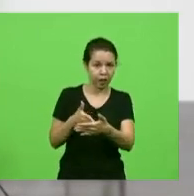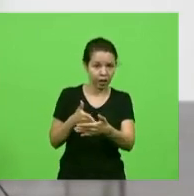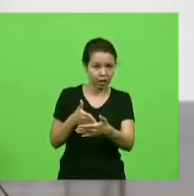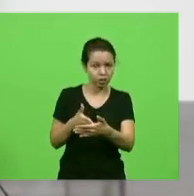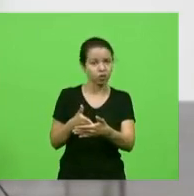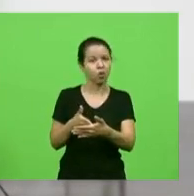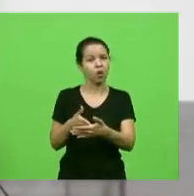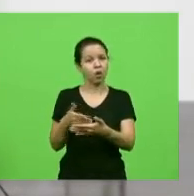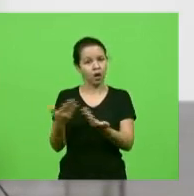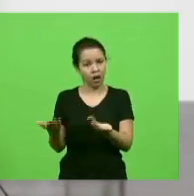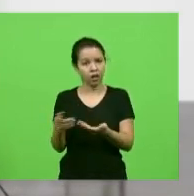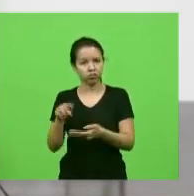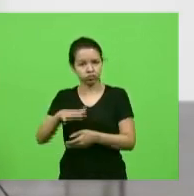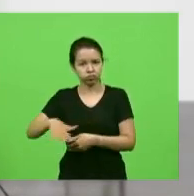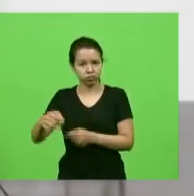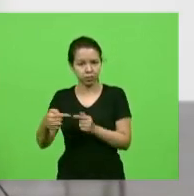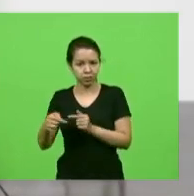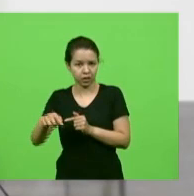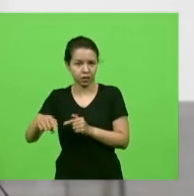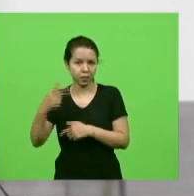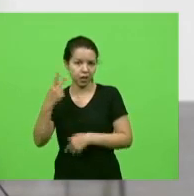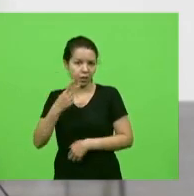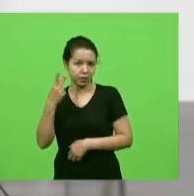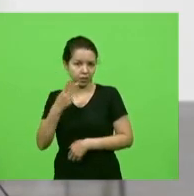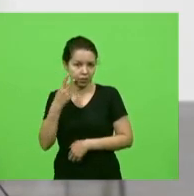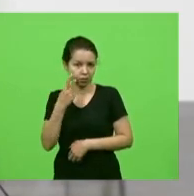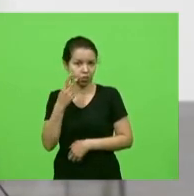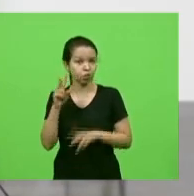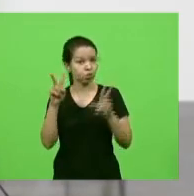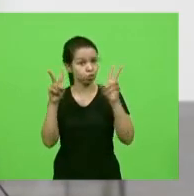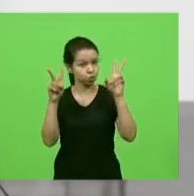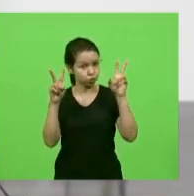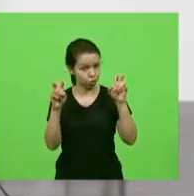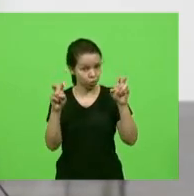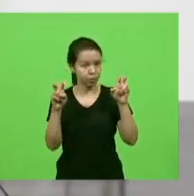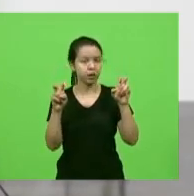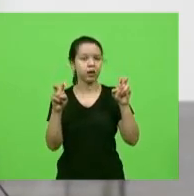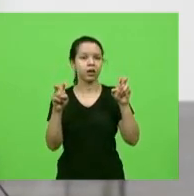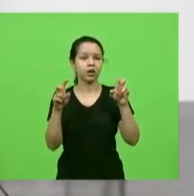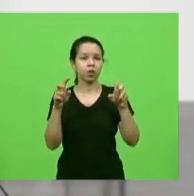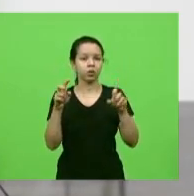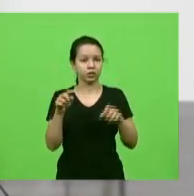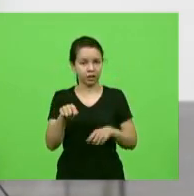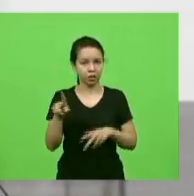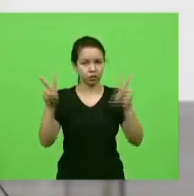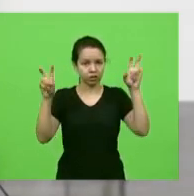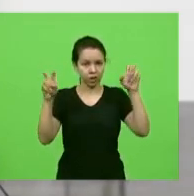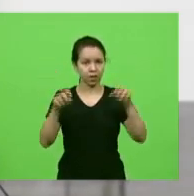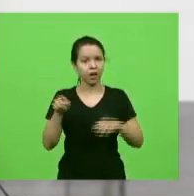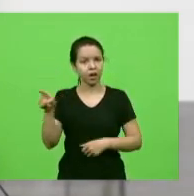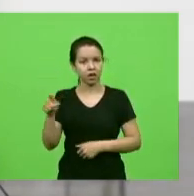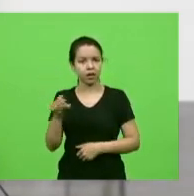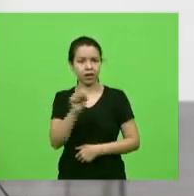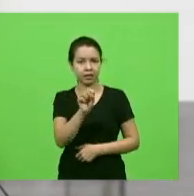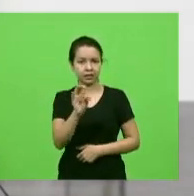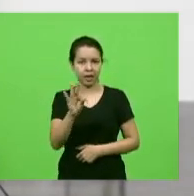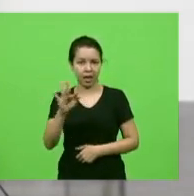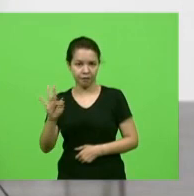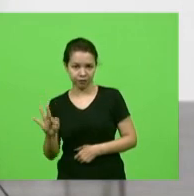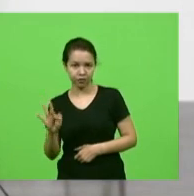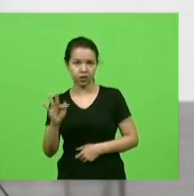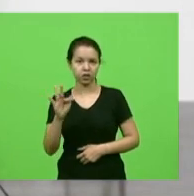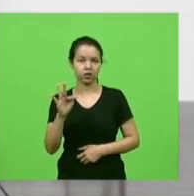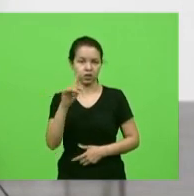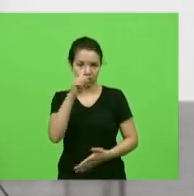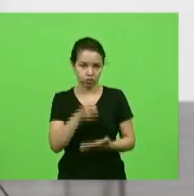parlamentares. Sobre este tema, aliás, já decidiu o Supremo Tribunal Federal. Eu cito aqui o mandado de